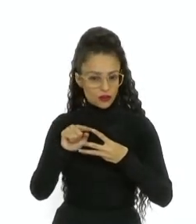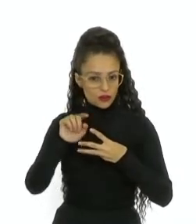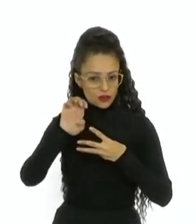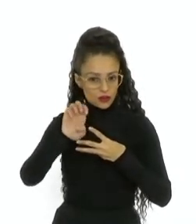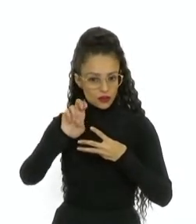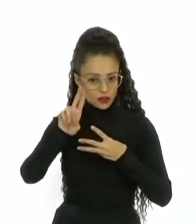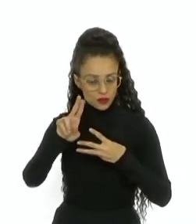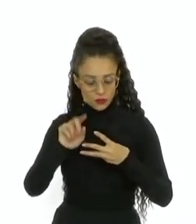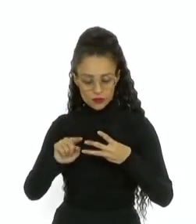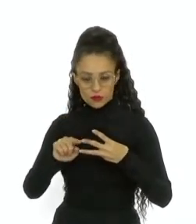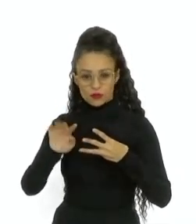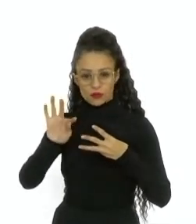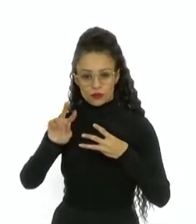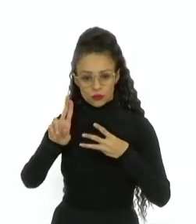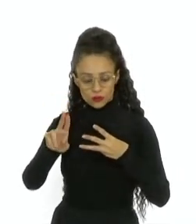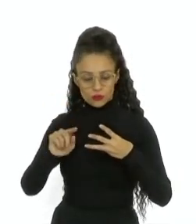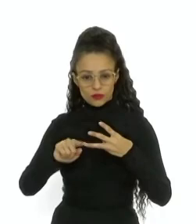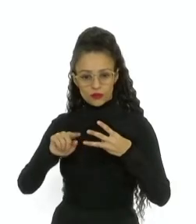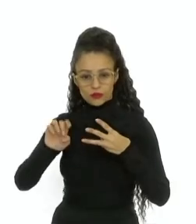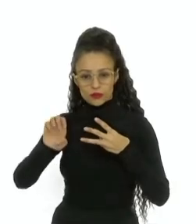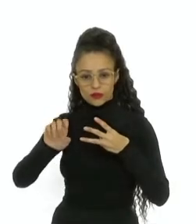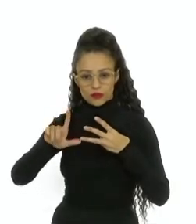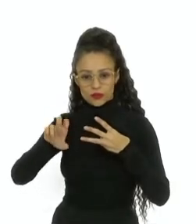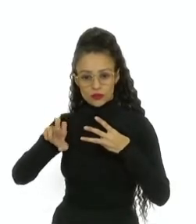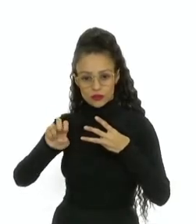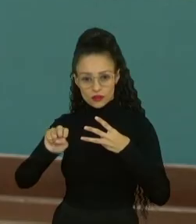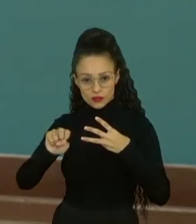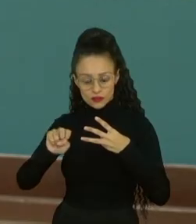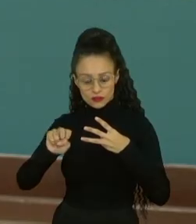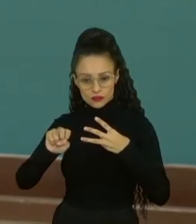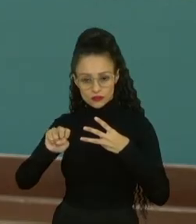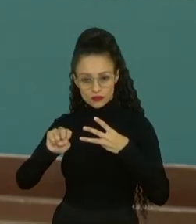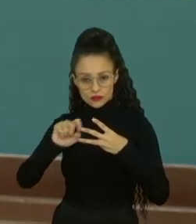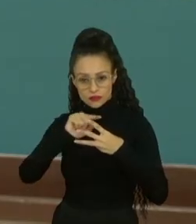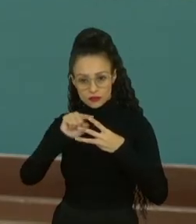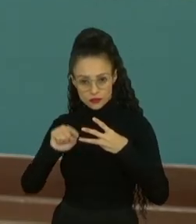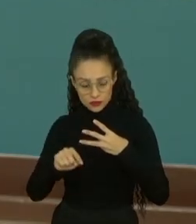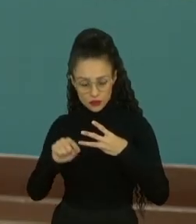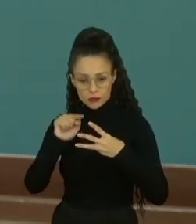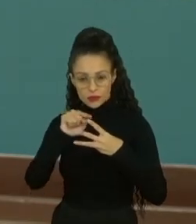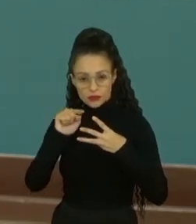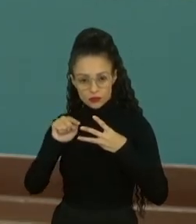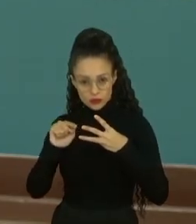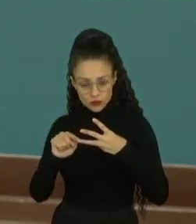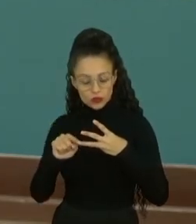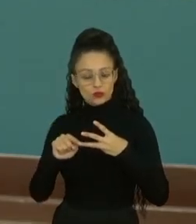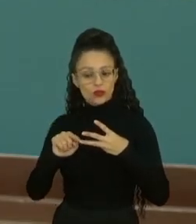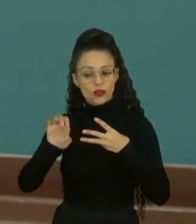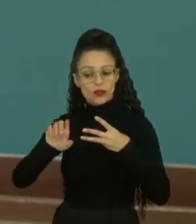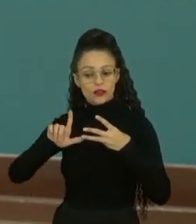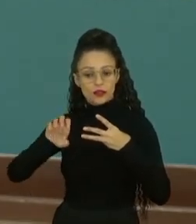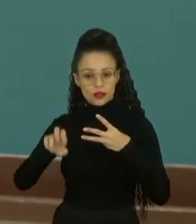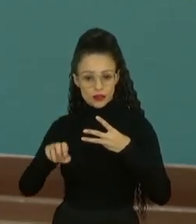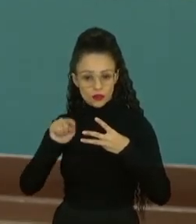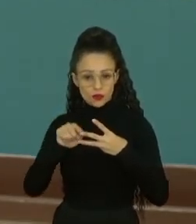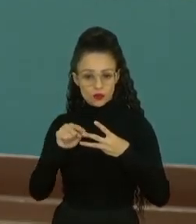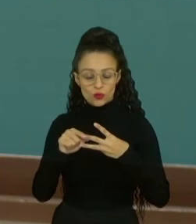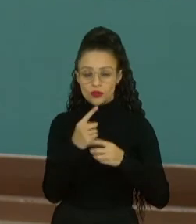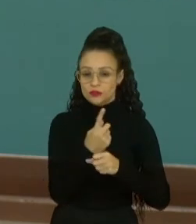lá, eu, tu e ele são a primeira, segunda e terceira pessoa